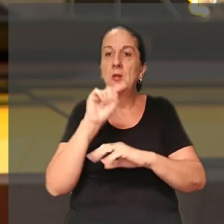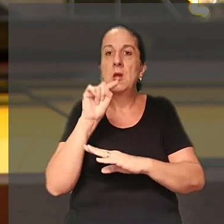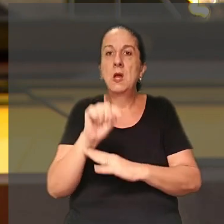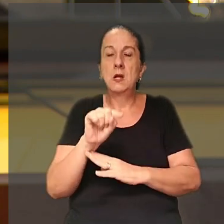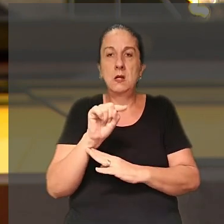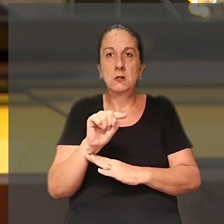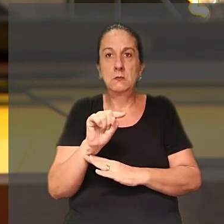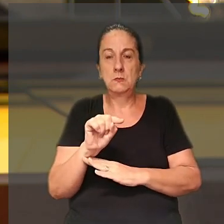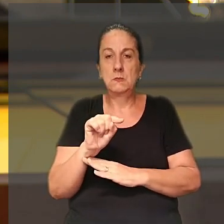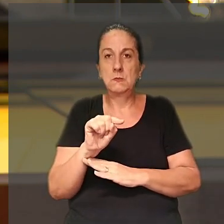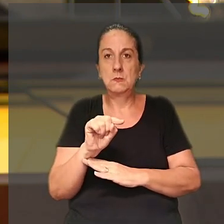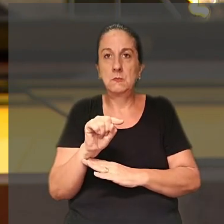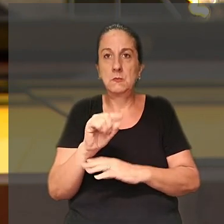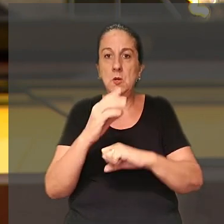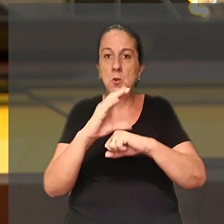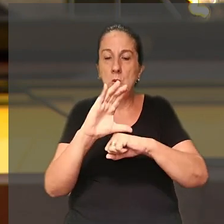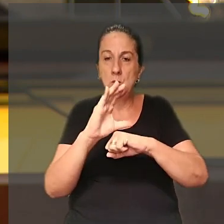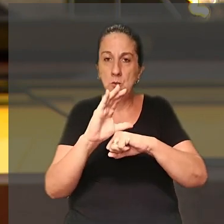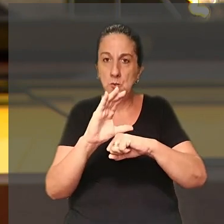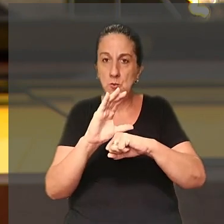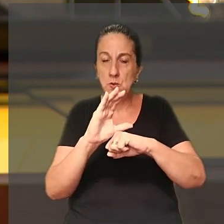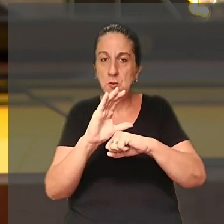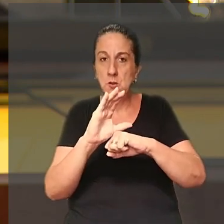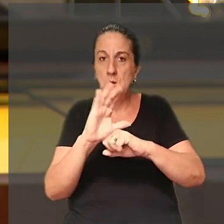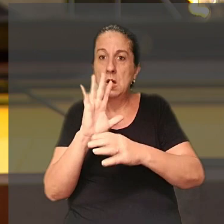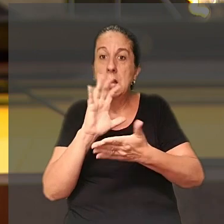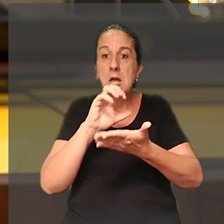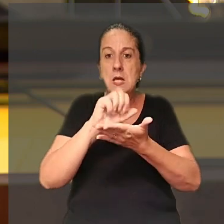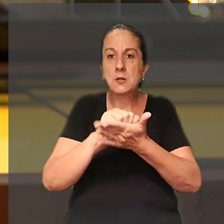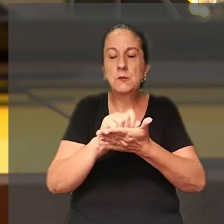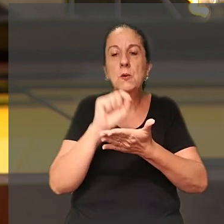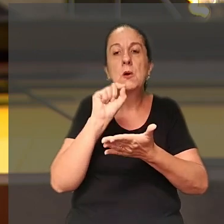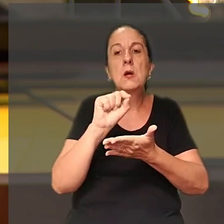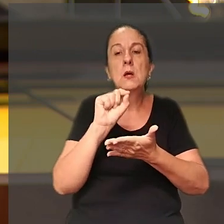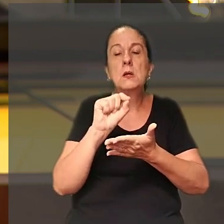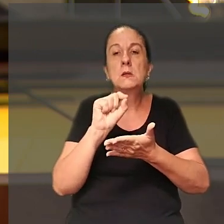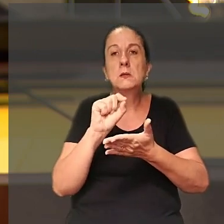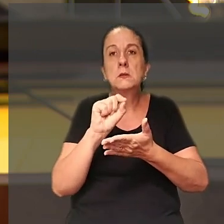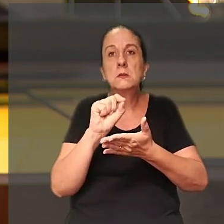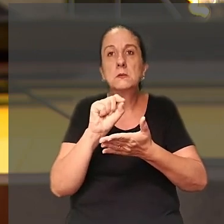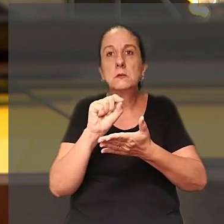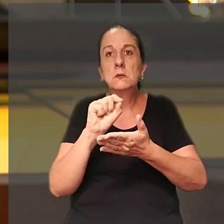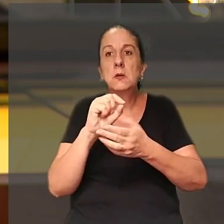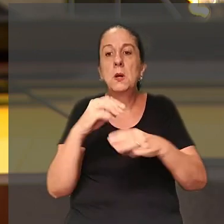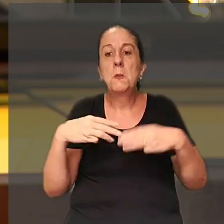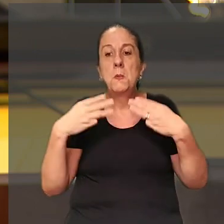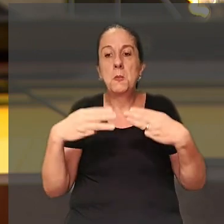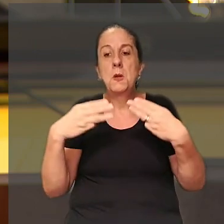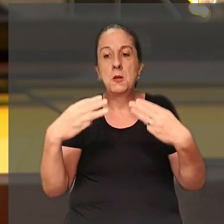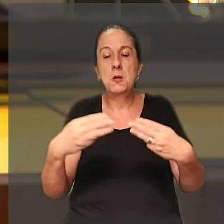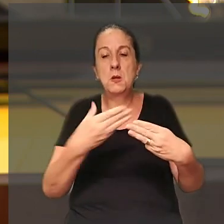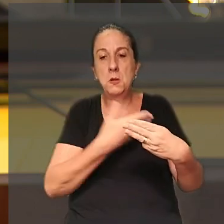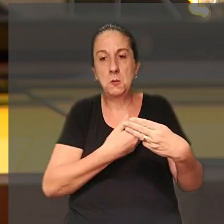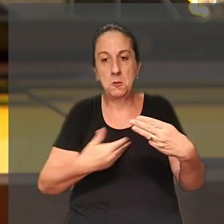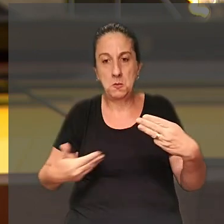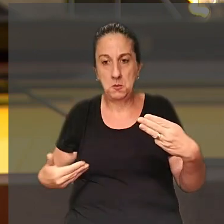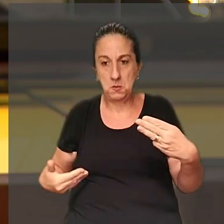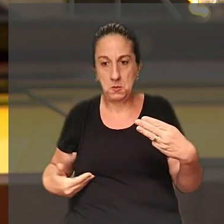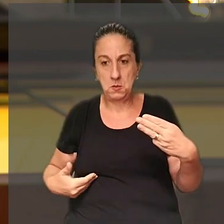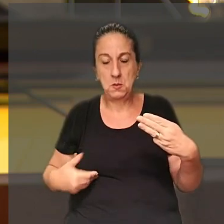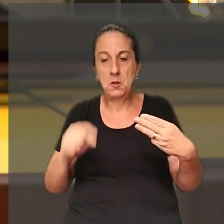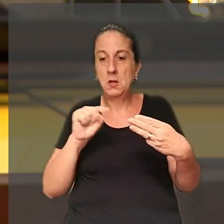ali, a Constituição reservou para quem estava no Ministério Público